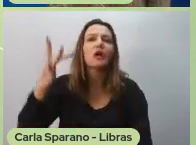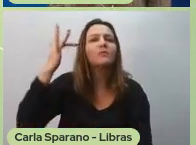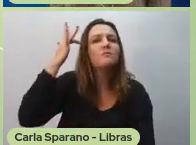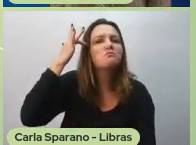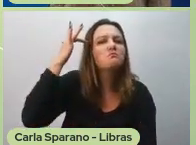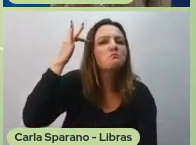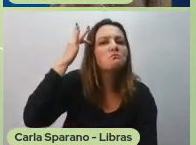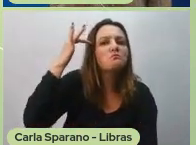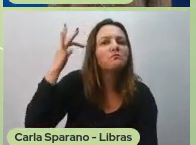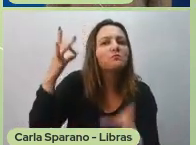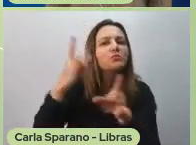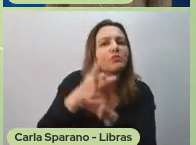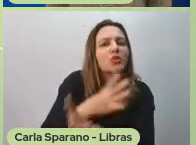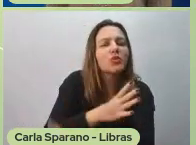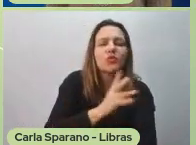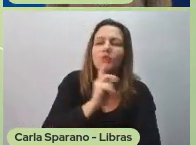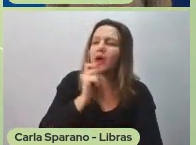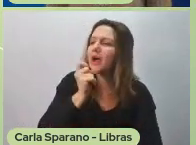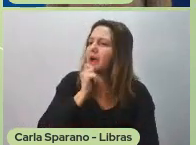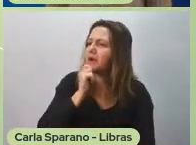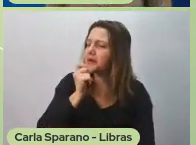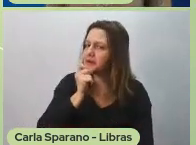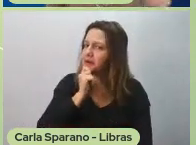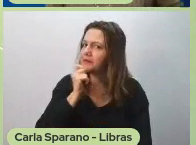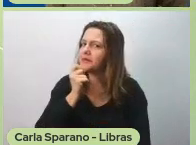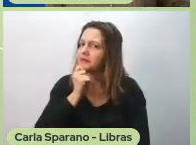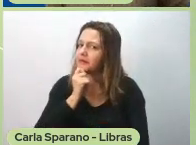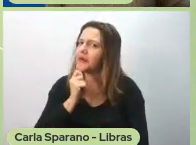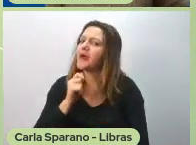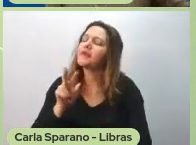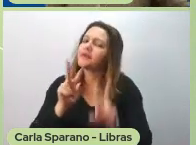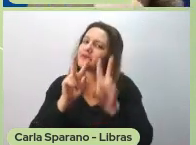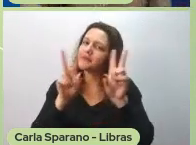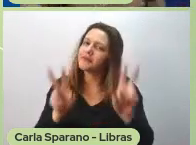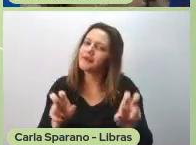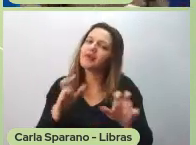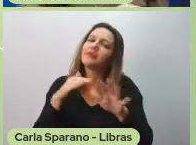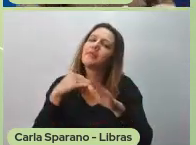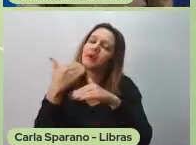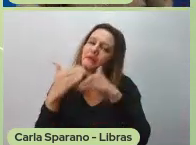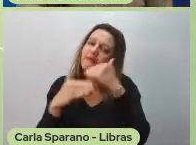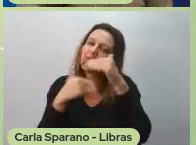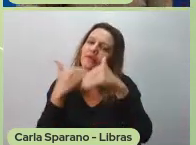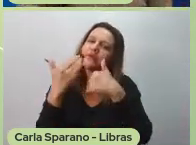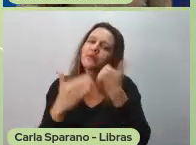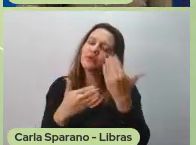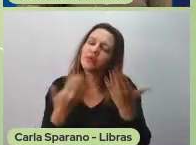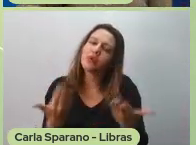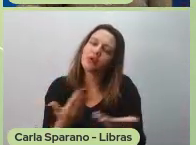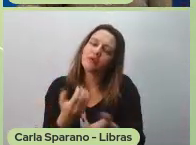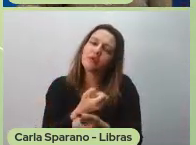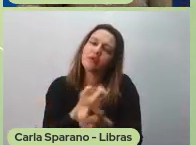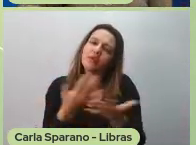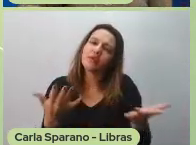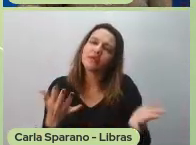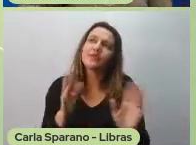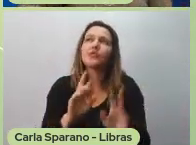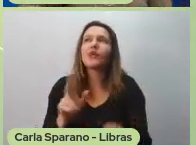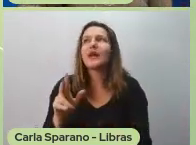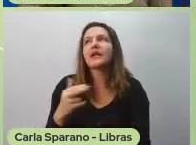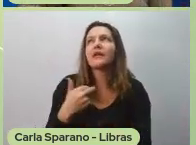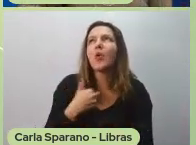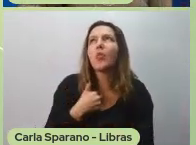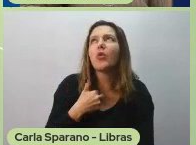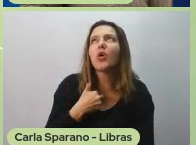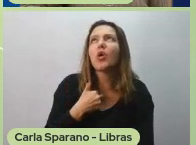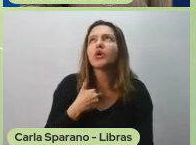tema em evolução e eu vou colocar um pouquinho para vocês, porque a gente não pode, na verdade a gente não pode generalizar,